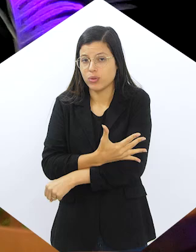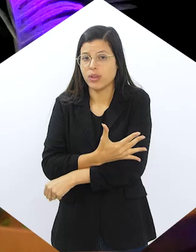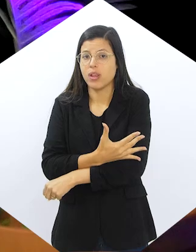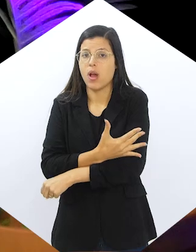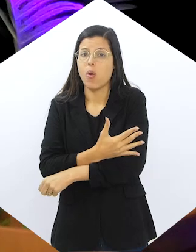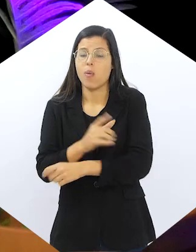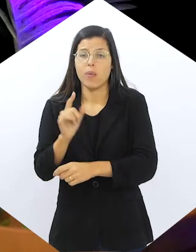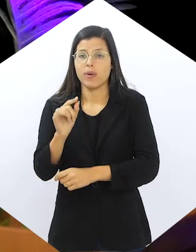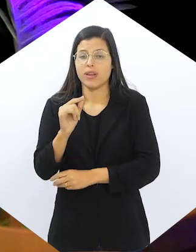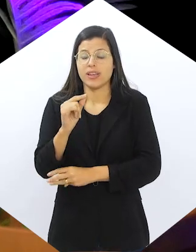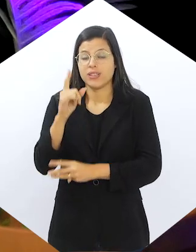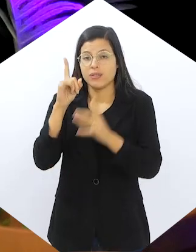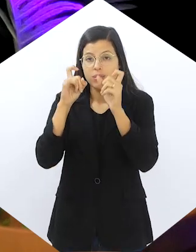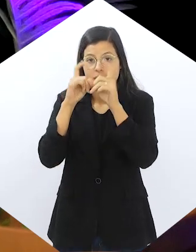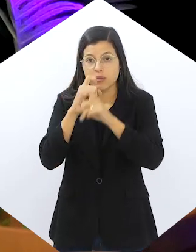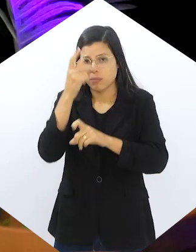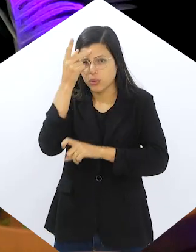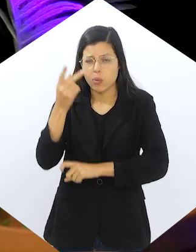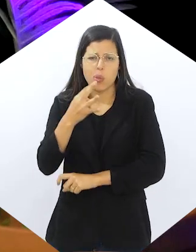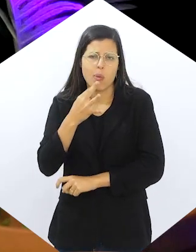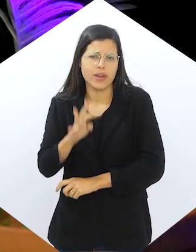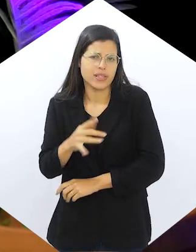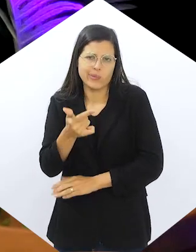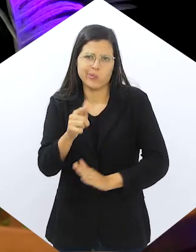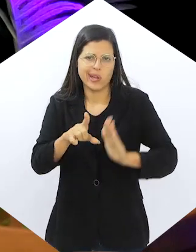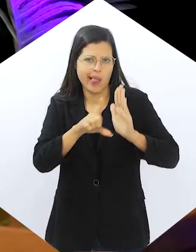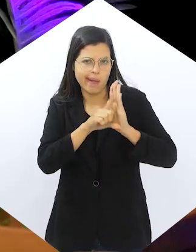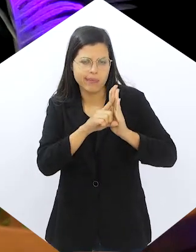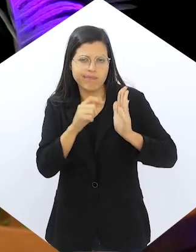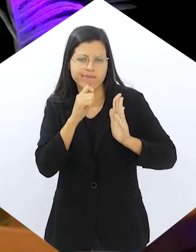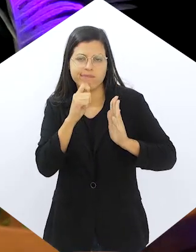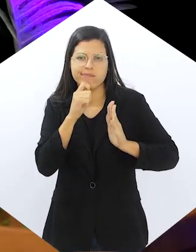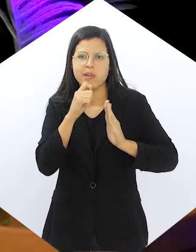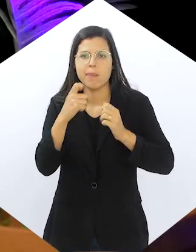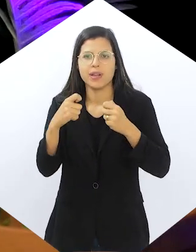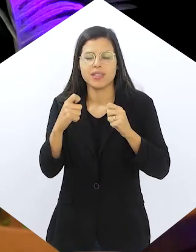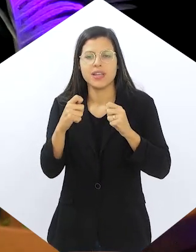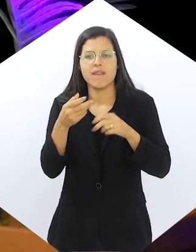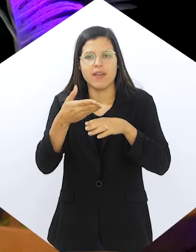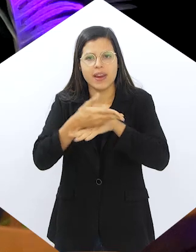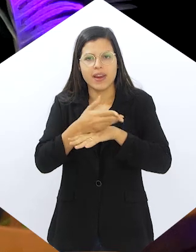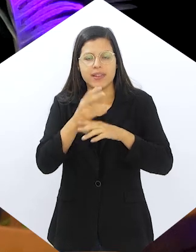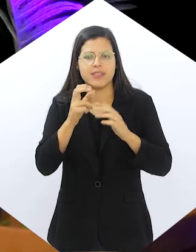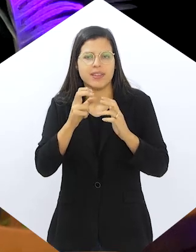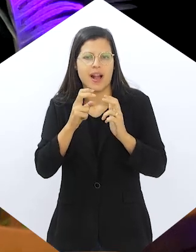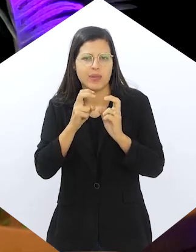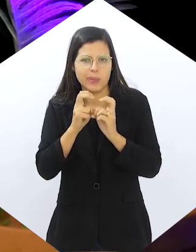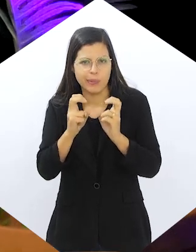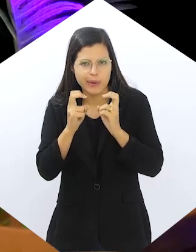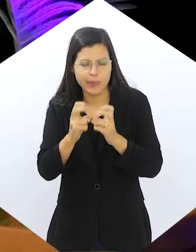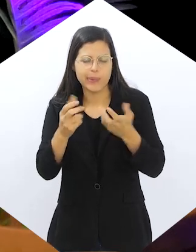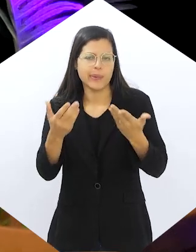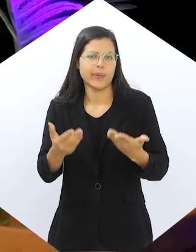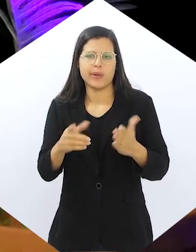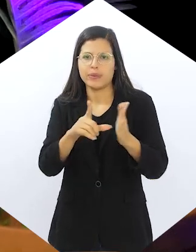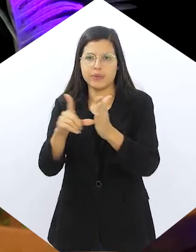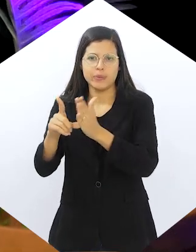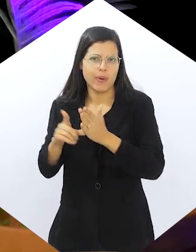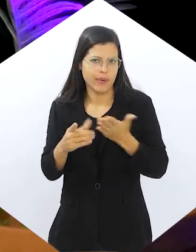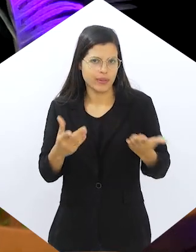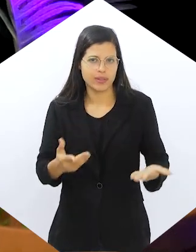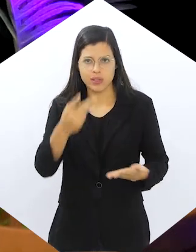porque ninguém conhecia, não tinha lei, não tinha nada, então eu tinha que pegar metrô, entrar nos estabelecimentos e ninguém permitia, não